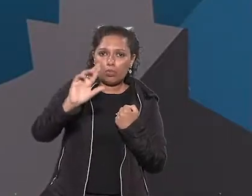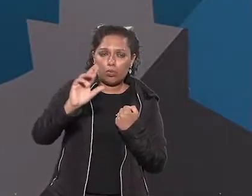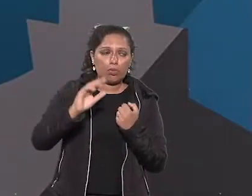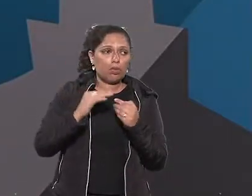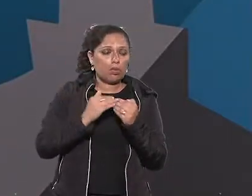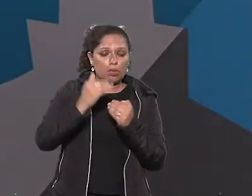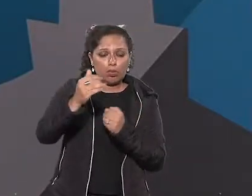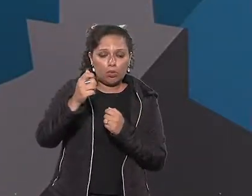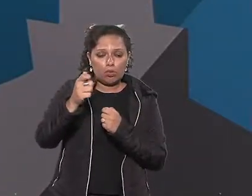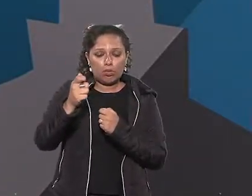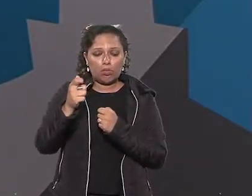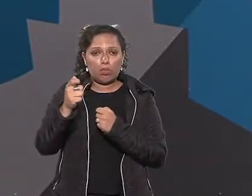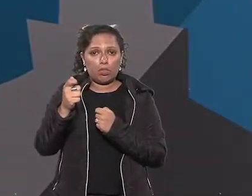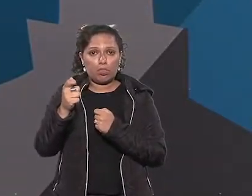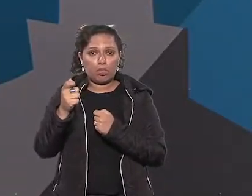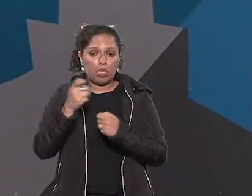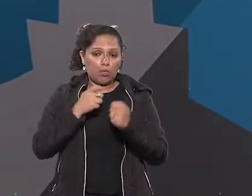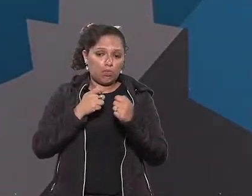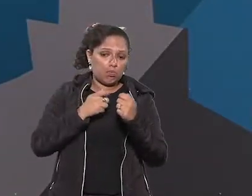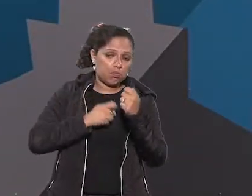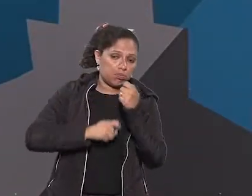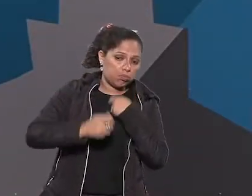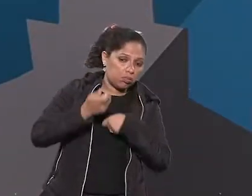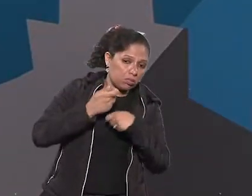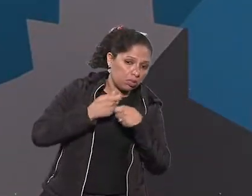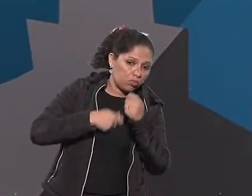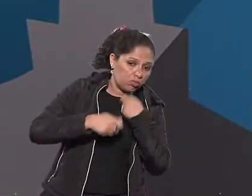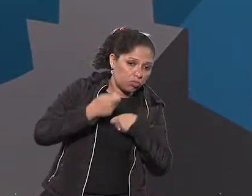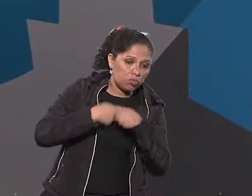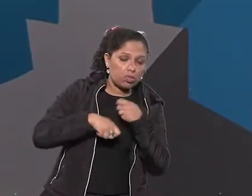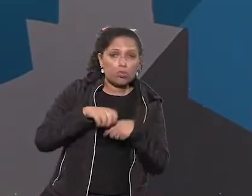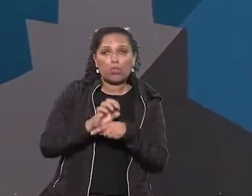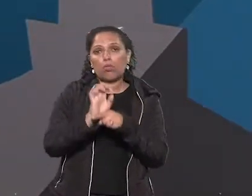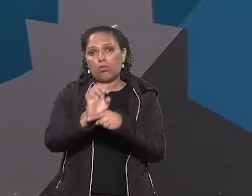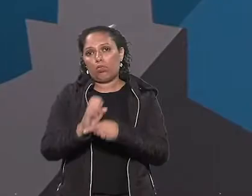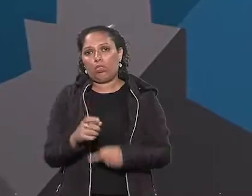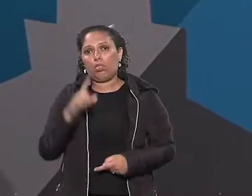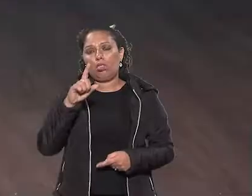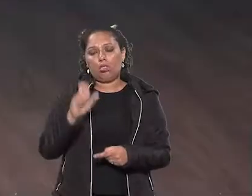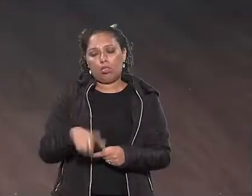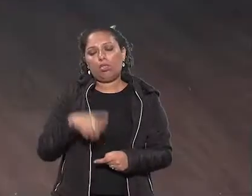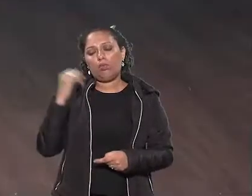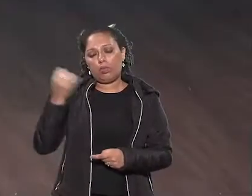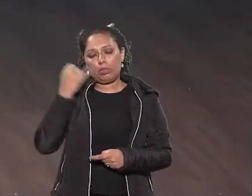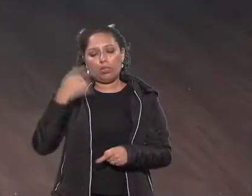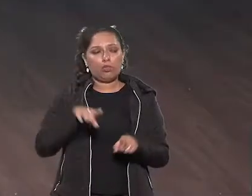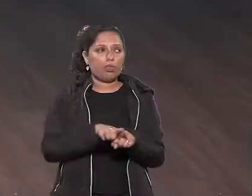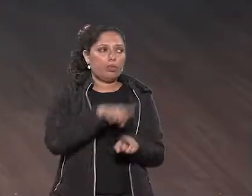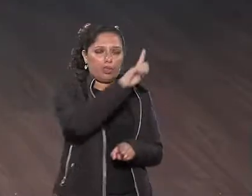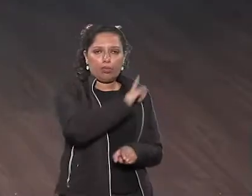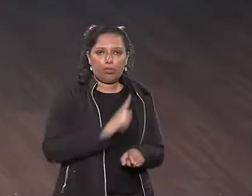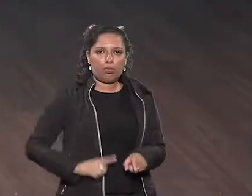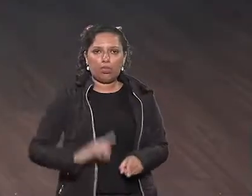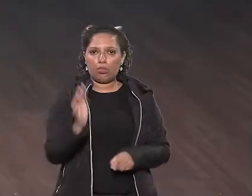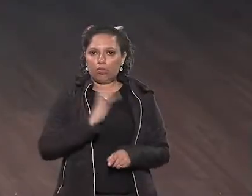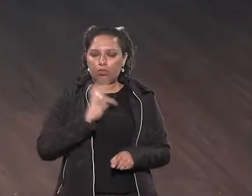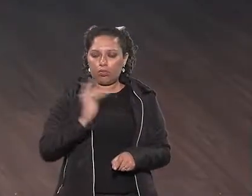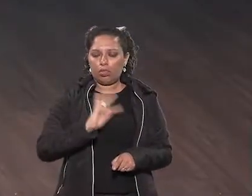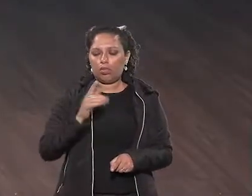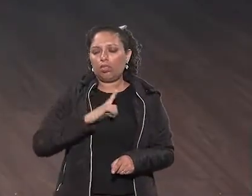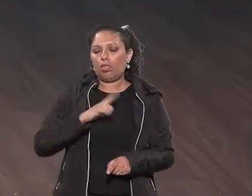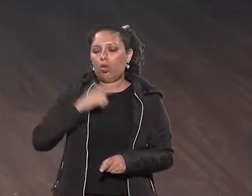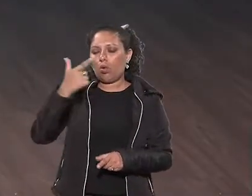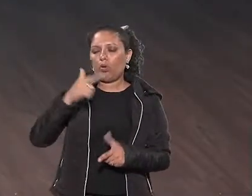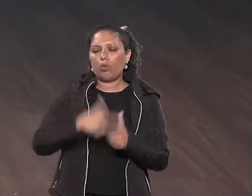para começar a administrar o Estado. Então, é fundamental. Mas também tem lá na União uma outra discussão